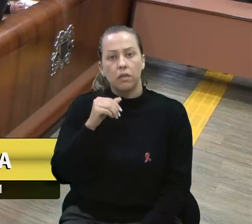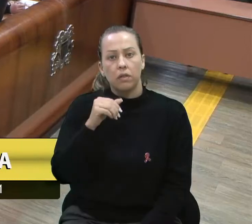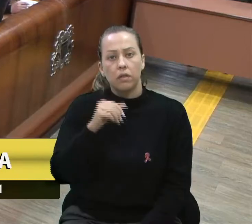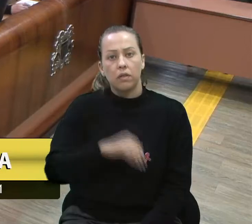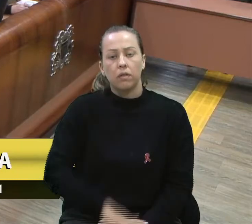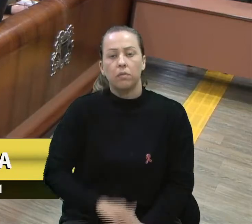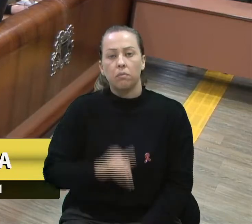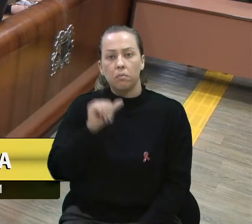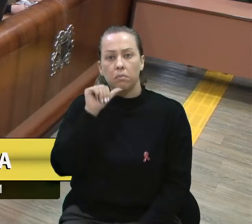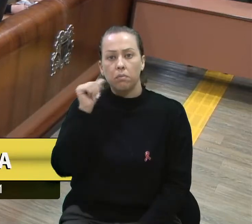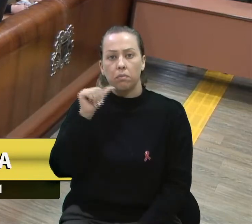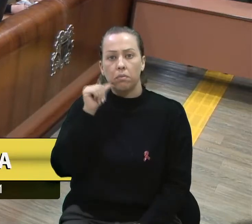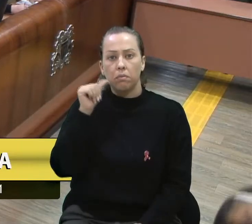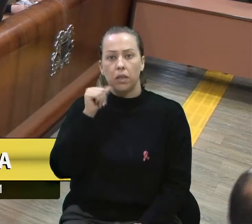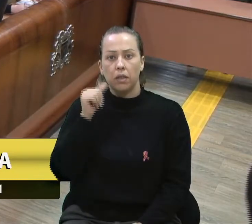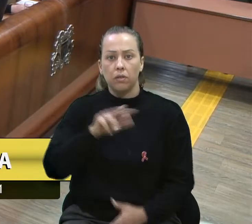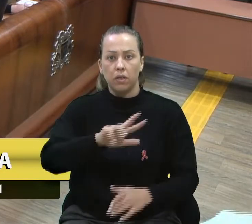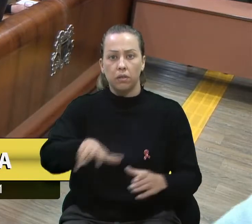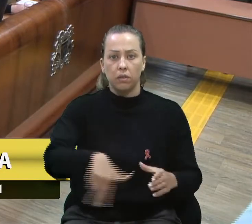Bedin Marcon com a palavra.